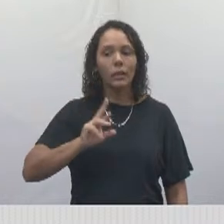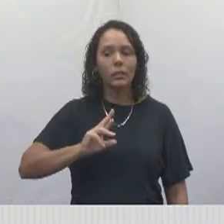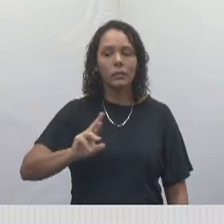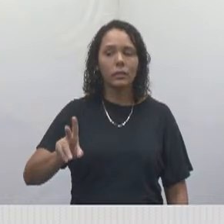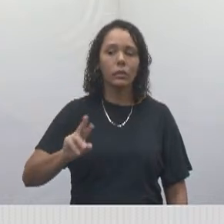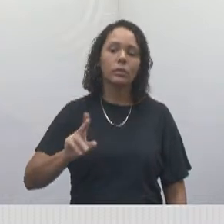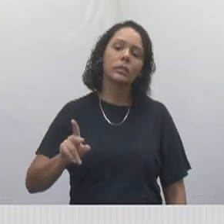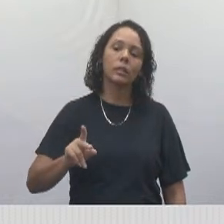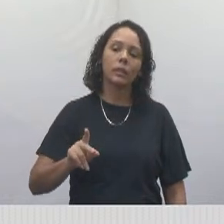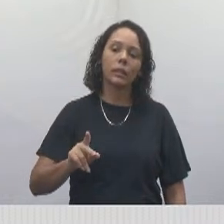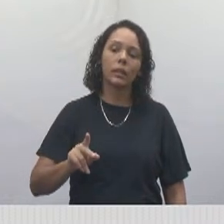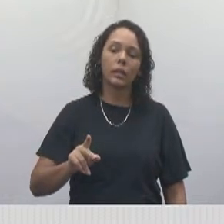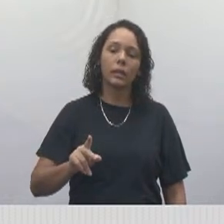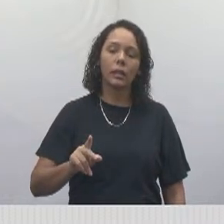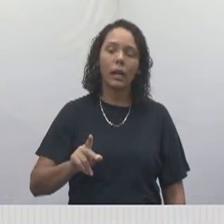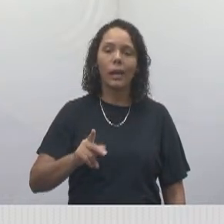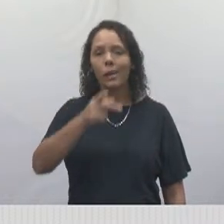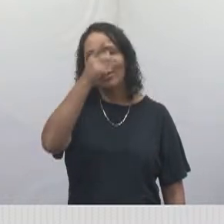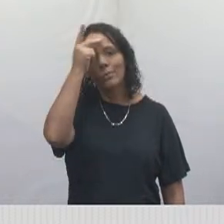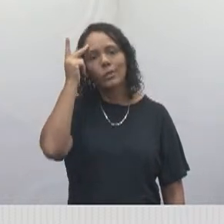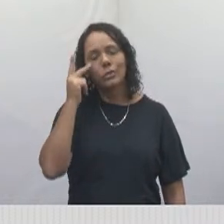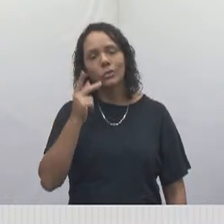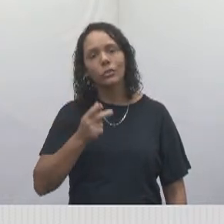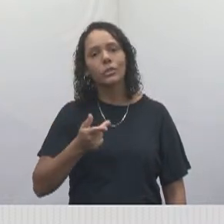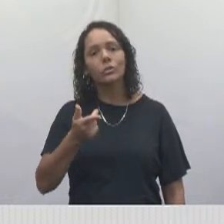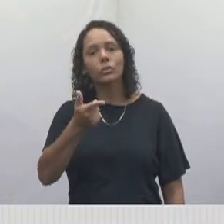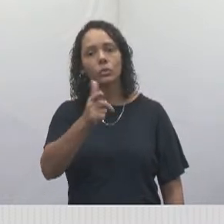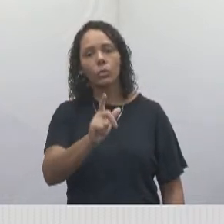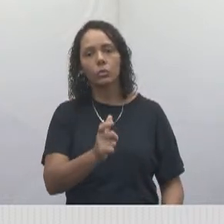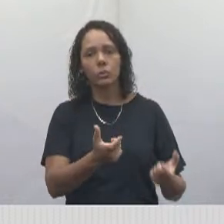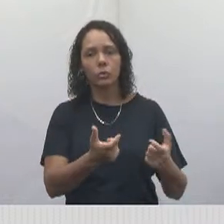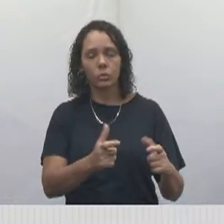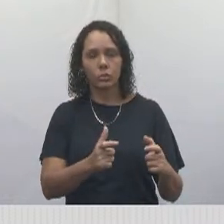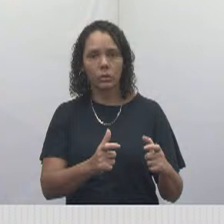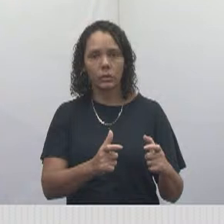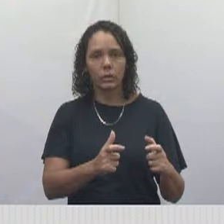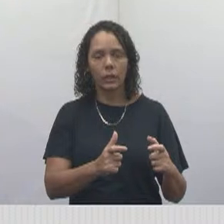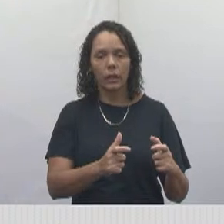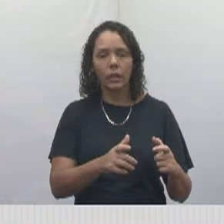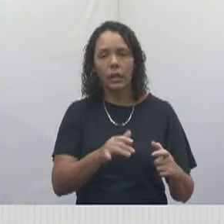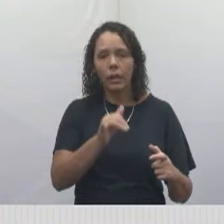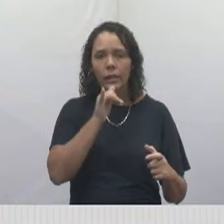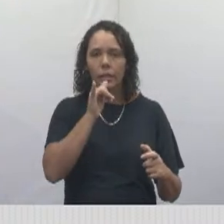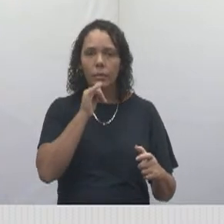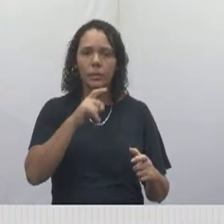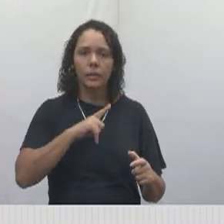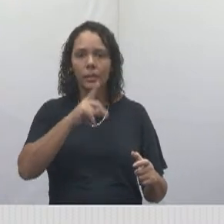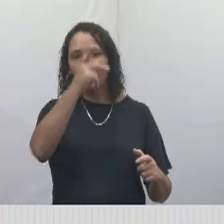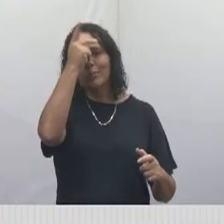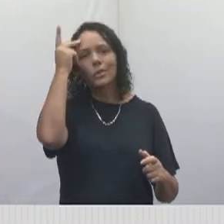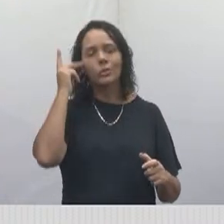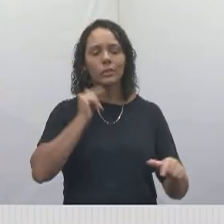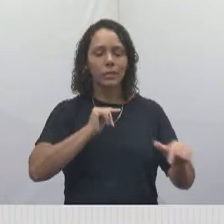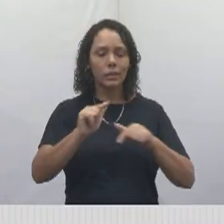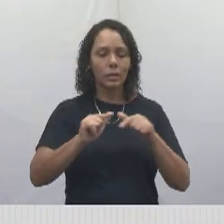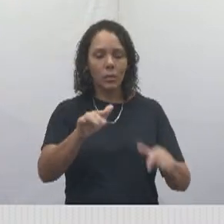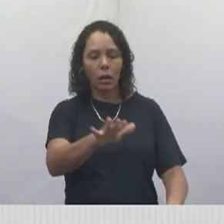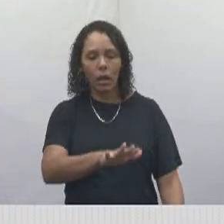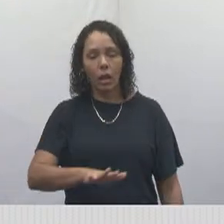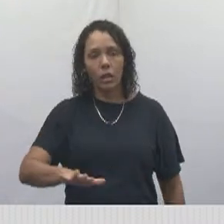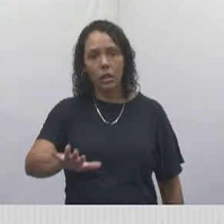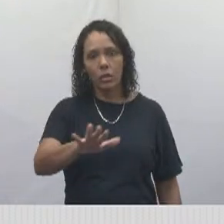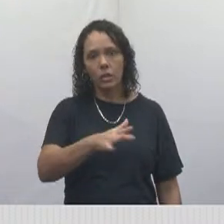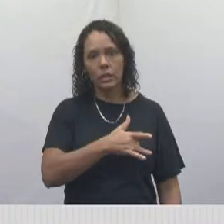percentual os servidores das organizações sociais. Então, você tem trabalhadores da saúde das OS que não entram nesse percentual. Você